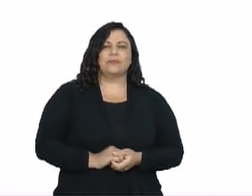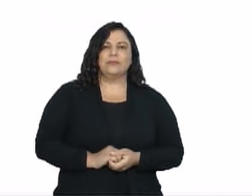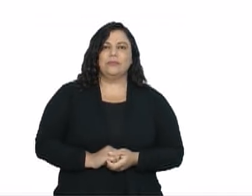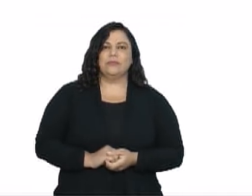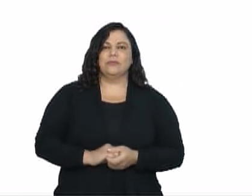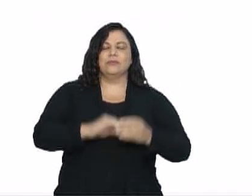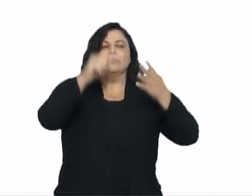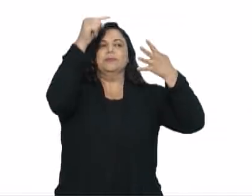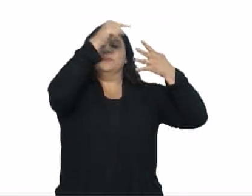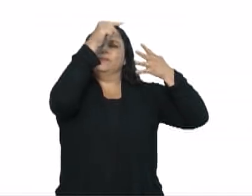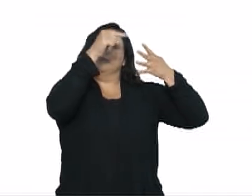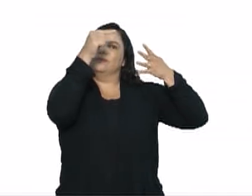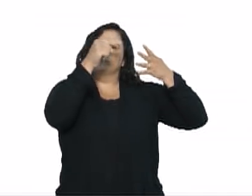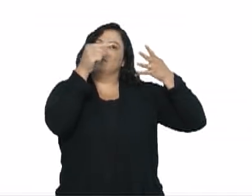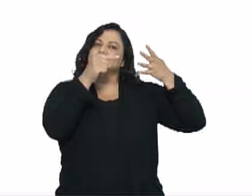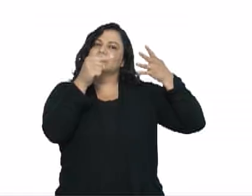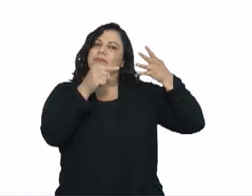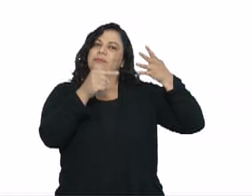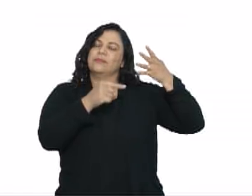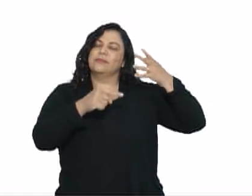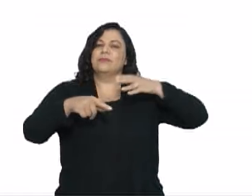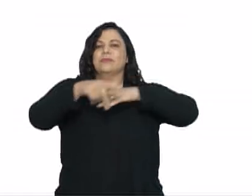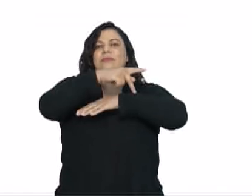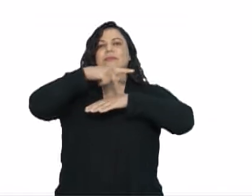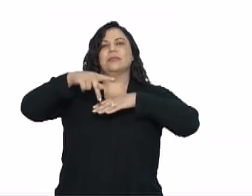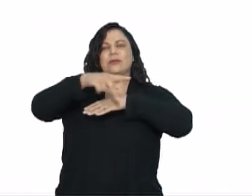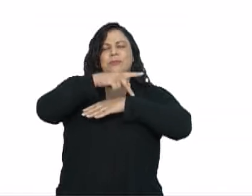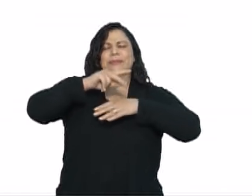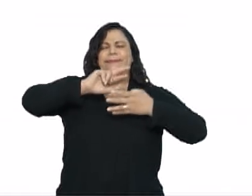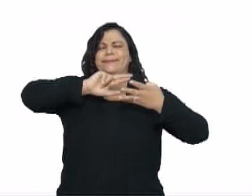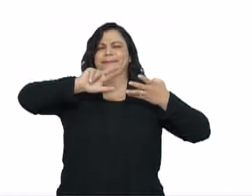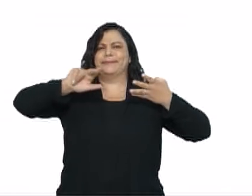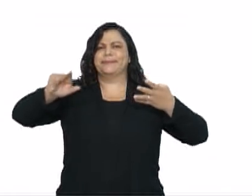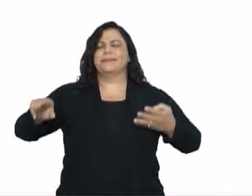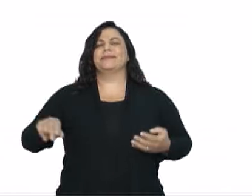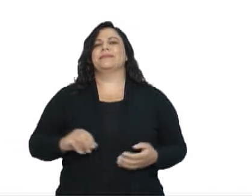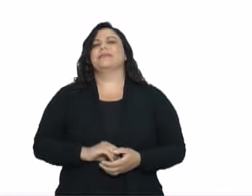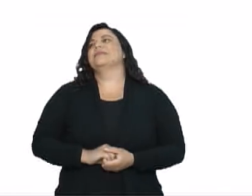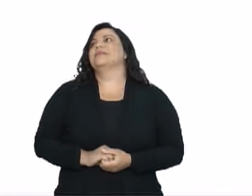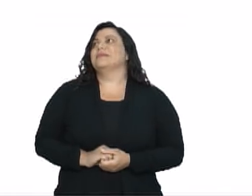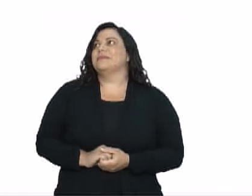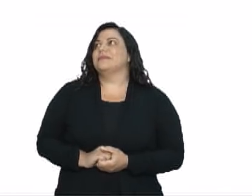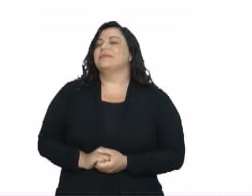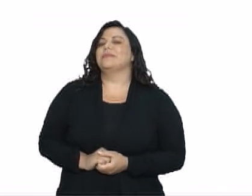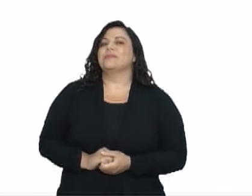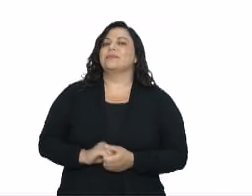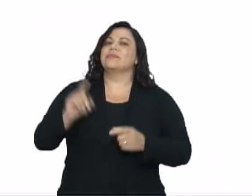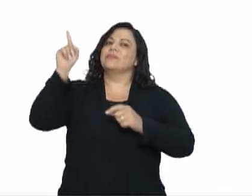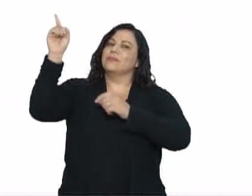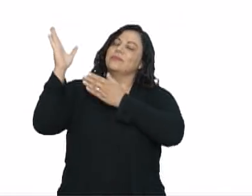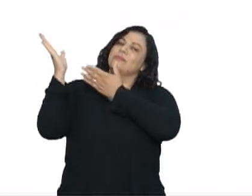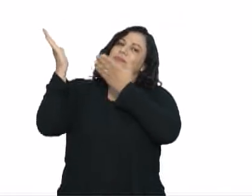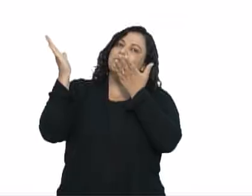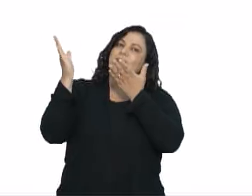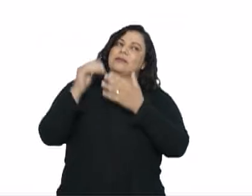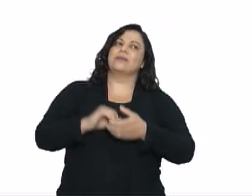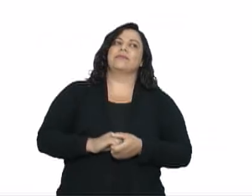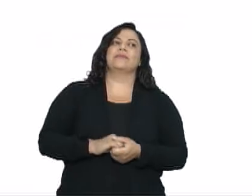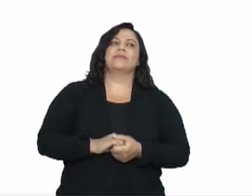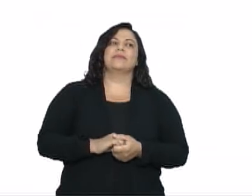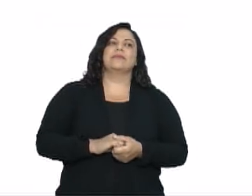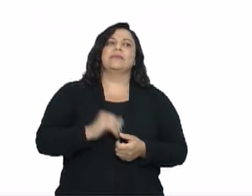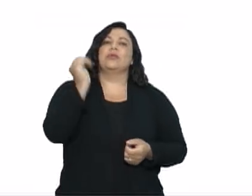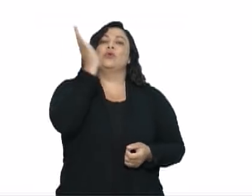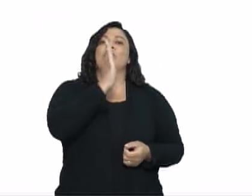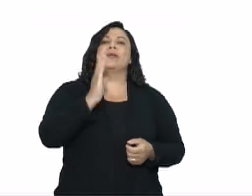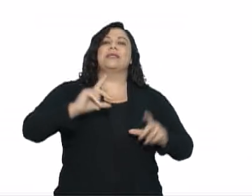Singapura, Taipei, no caso da China, Japão, Canadá, Hong Kong, Irlanda, Polônia. E veja onde que nós aparecemos.